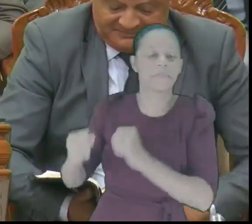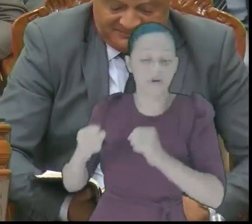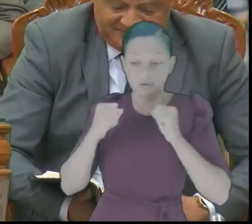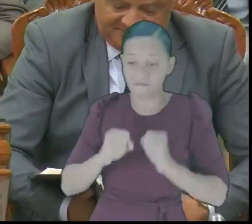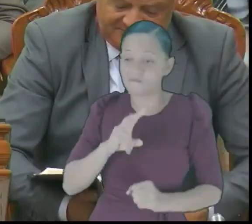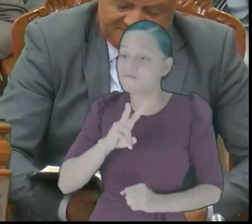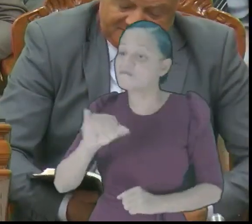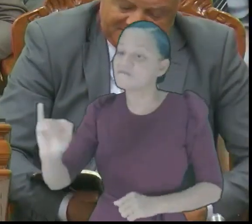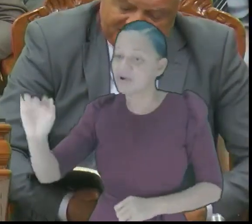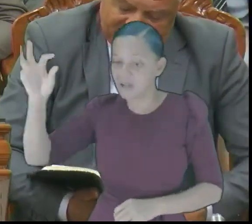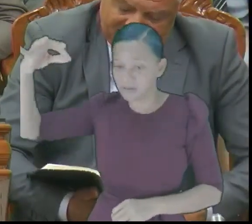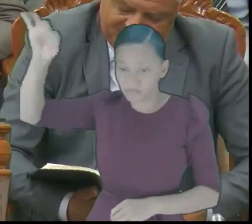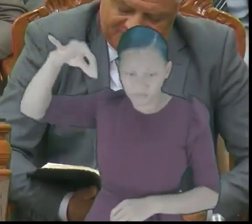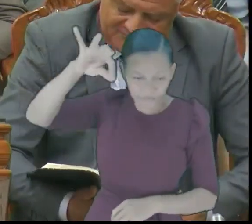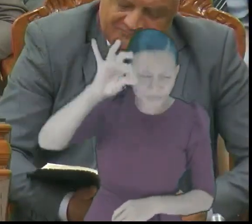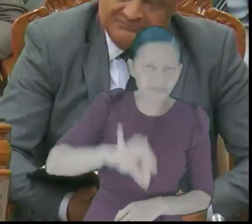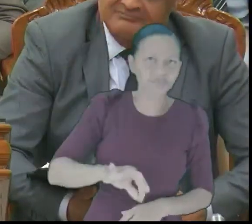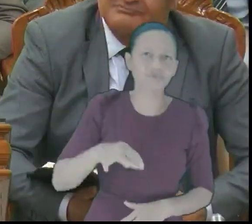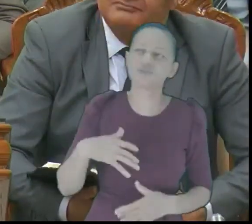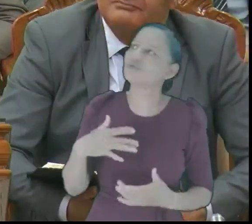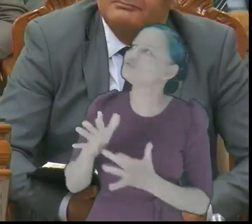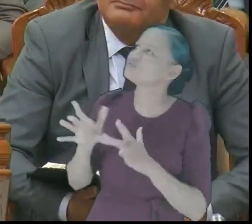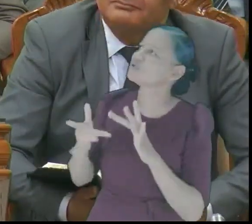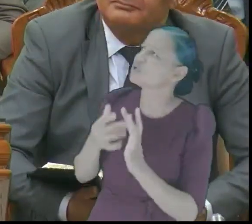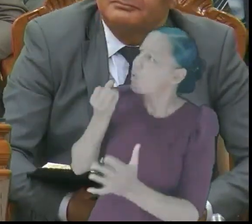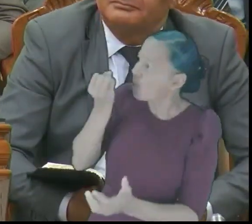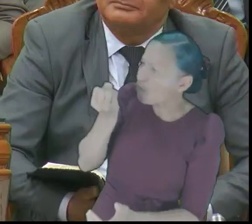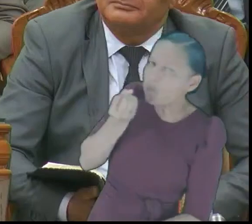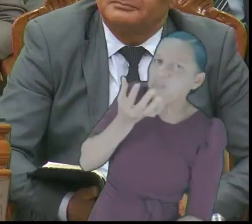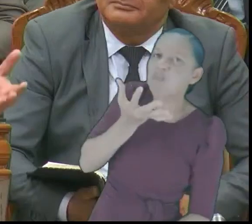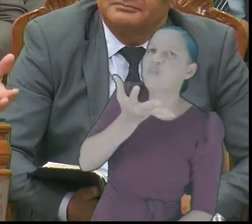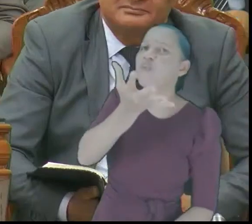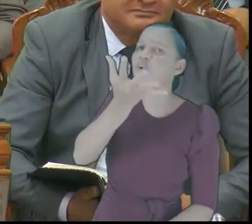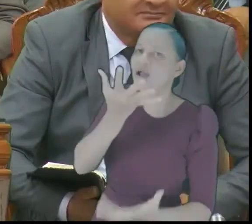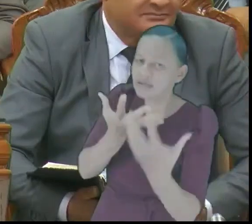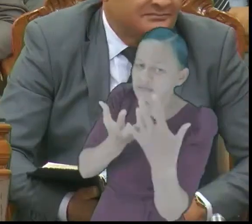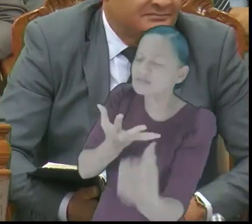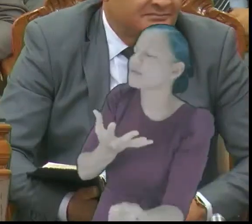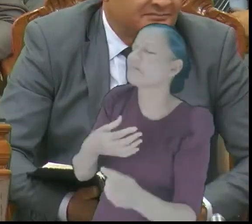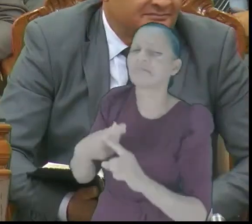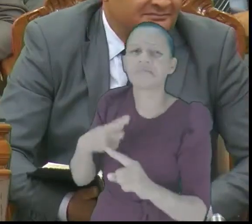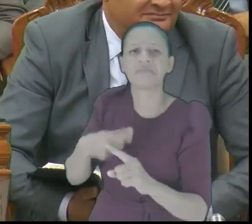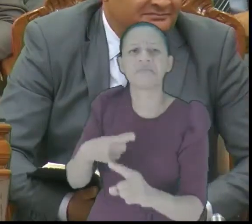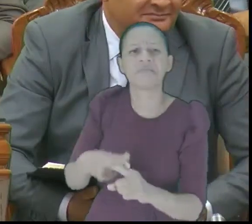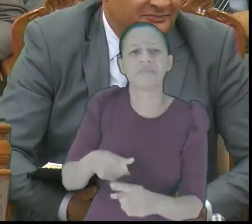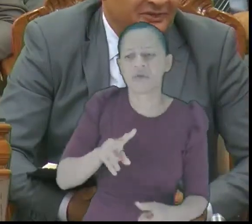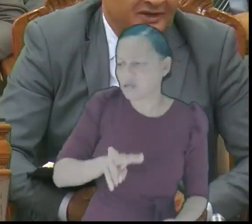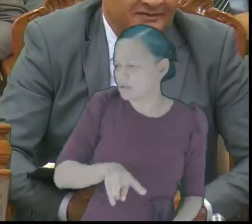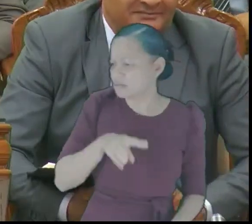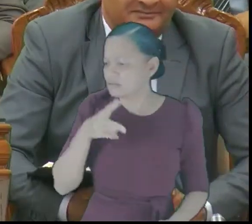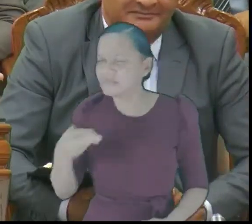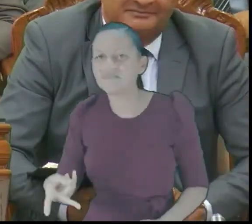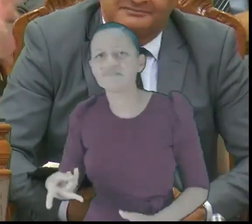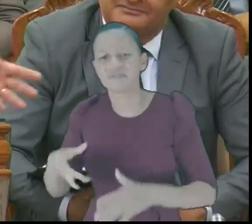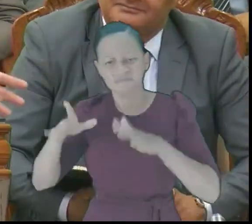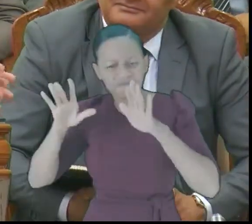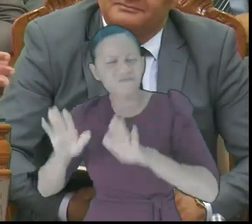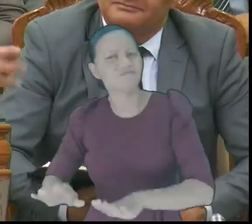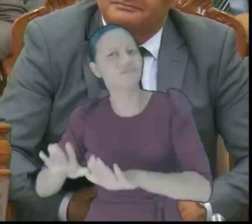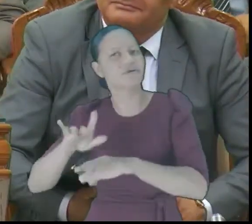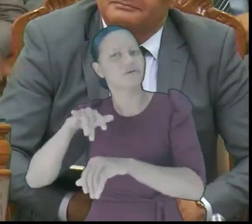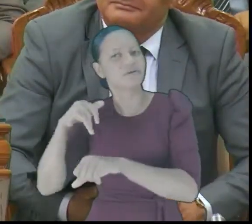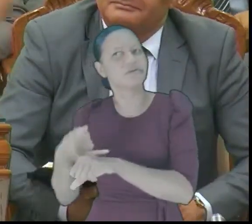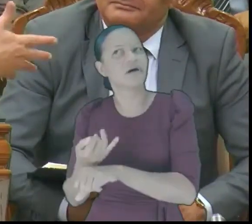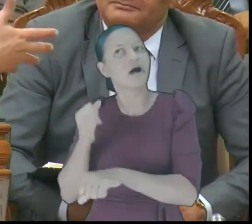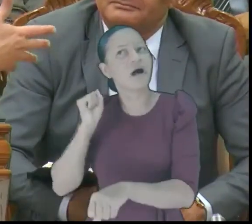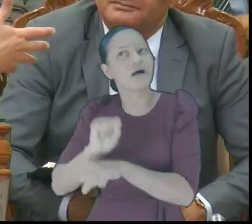sobre vós o... Ô Jesus, e o senhor não já soprou e não disse recebei? E como é que o senhor está dizendo agora, ficai